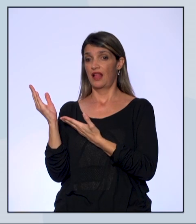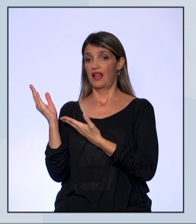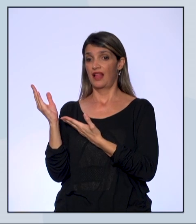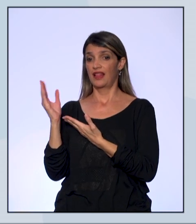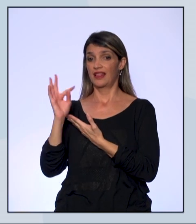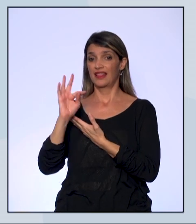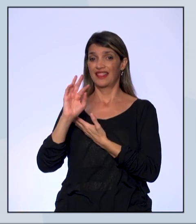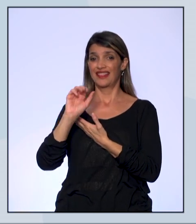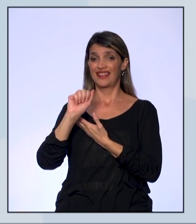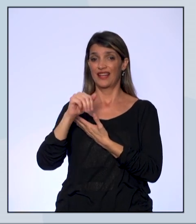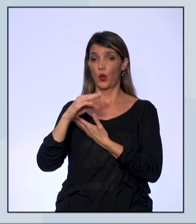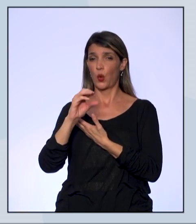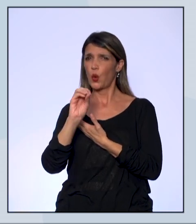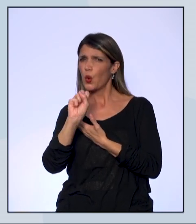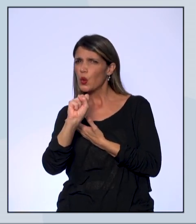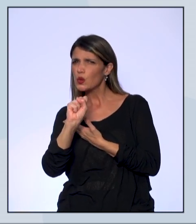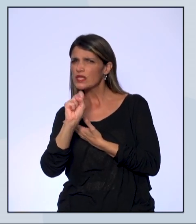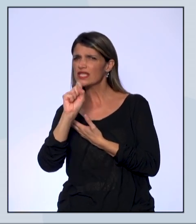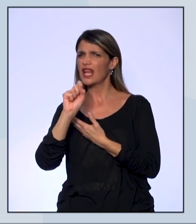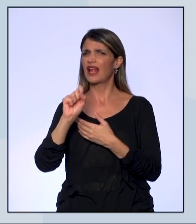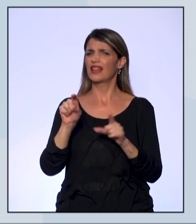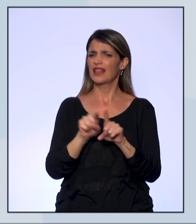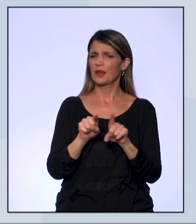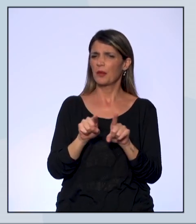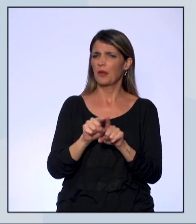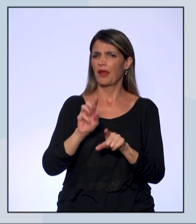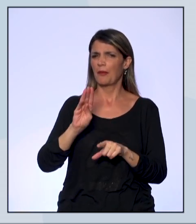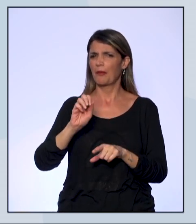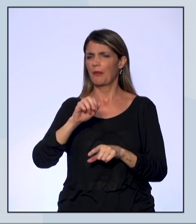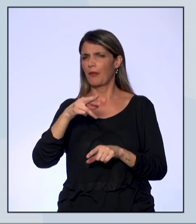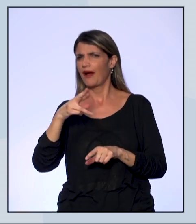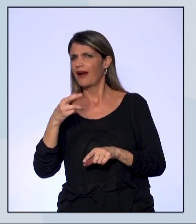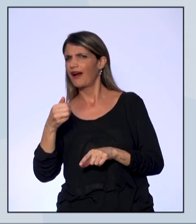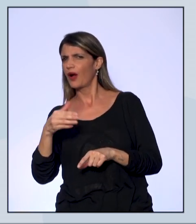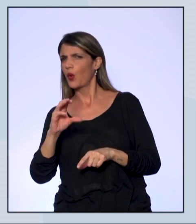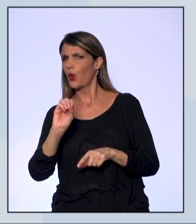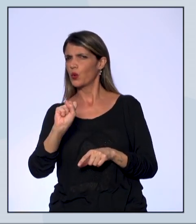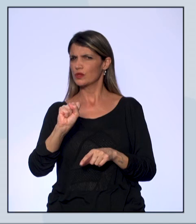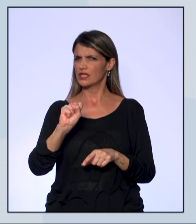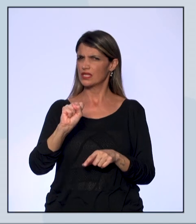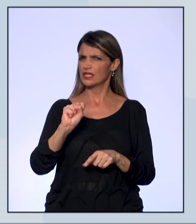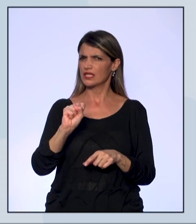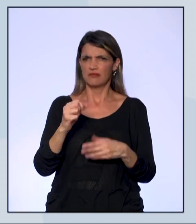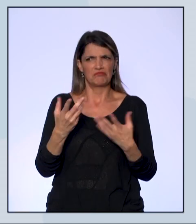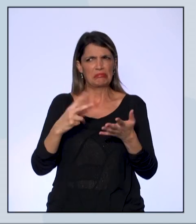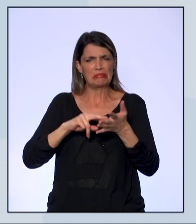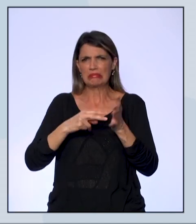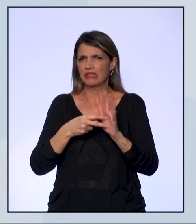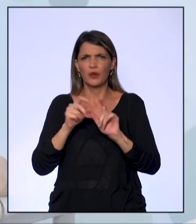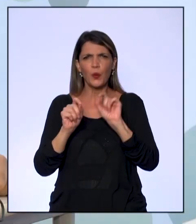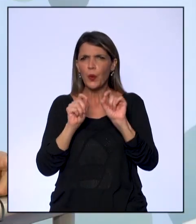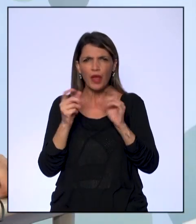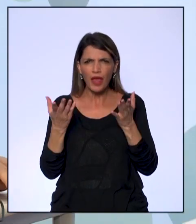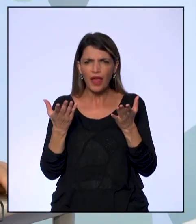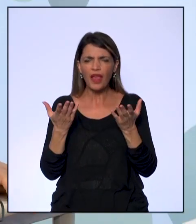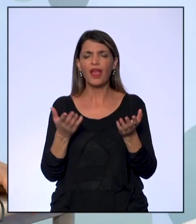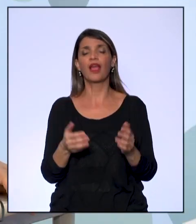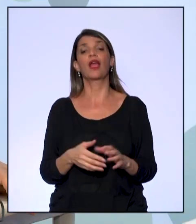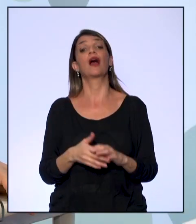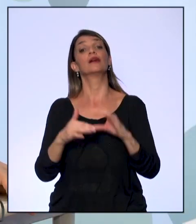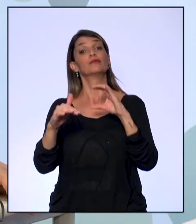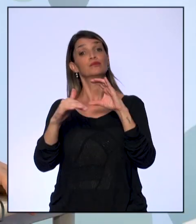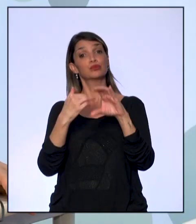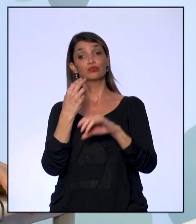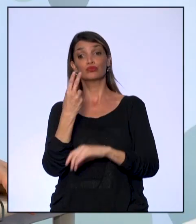respondermos vamos lá o que que seria o sentido literal de tranco e barranco mas agora no set de novo